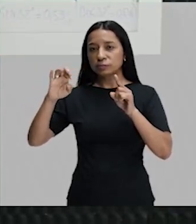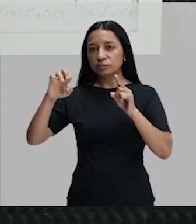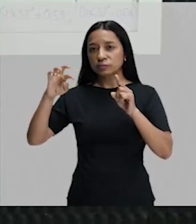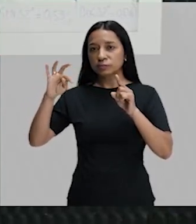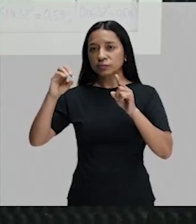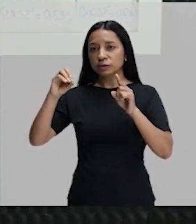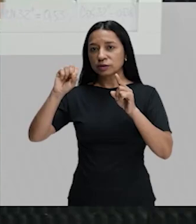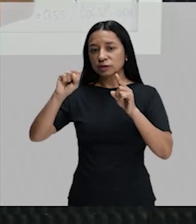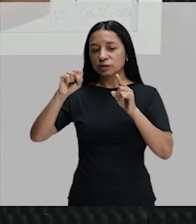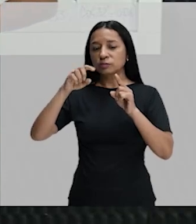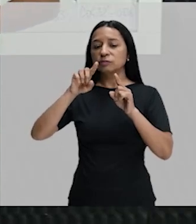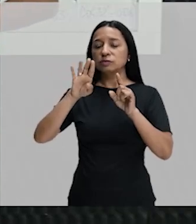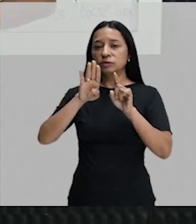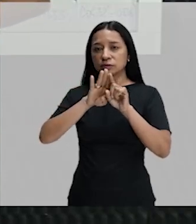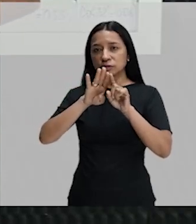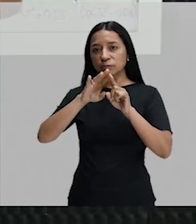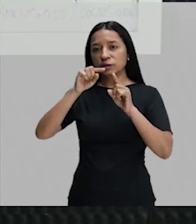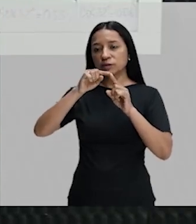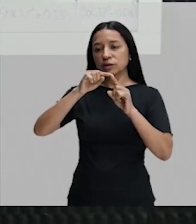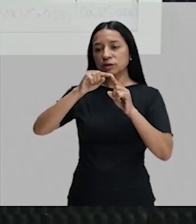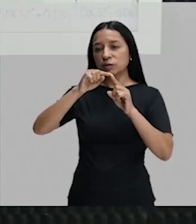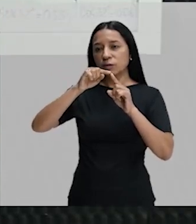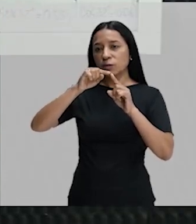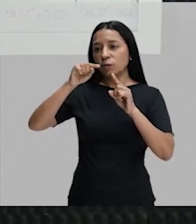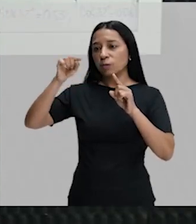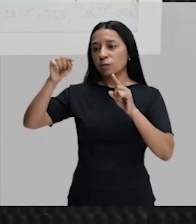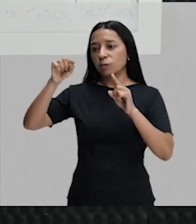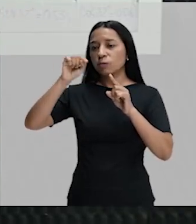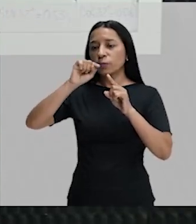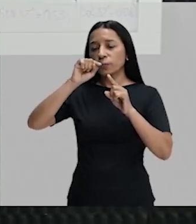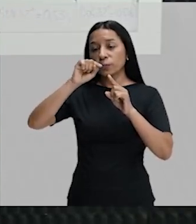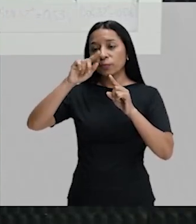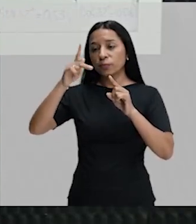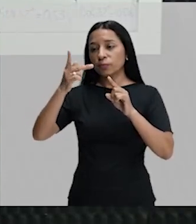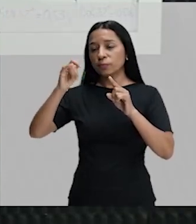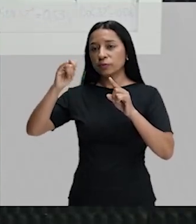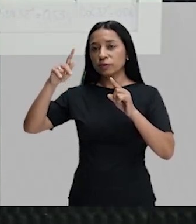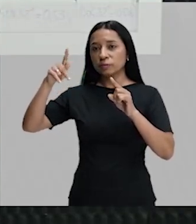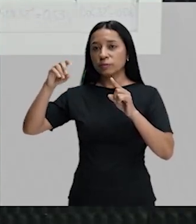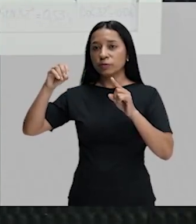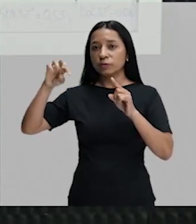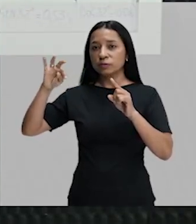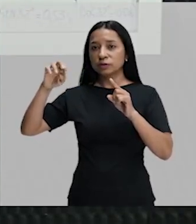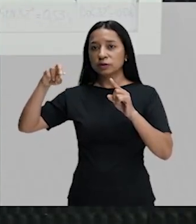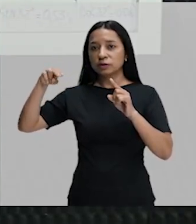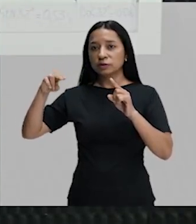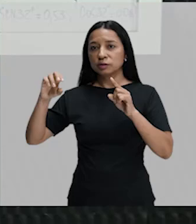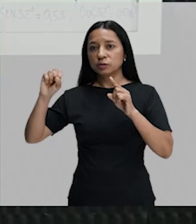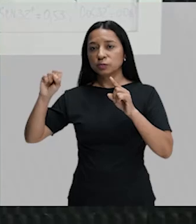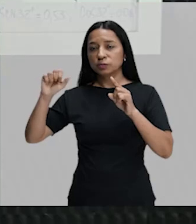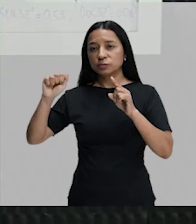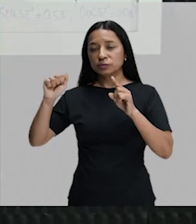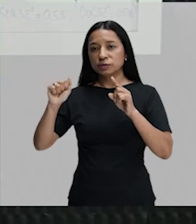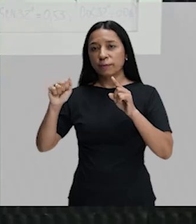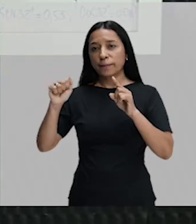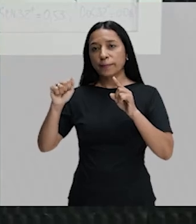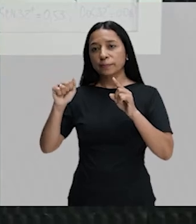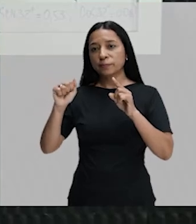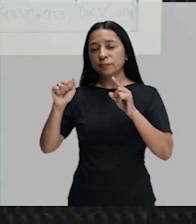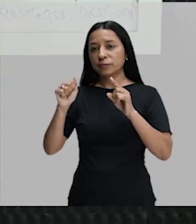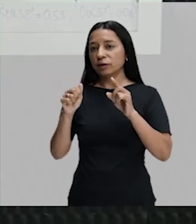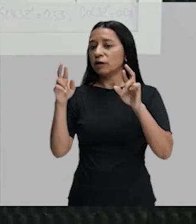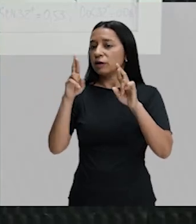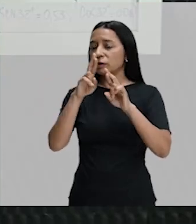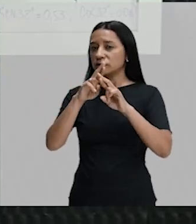que é a hipotenusa, tá? Então nós vamos ver que as razões trigonométricas são relações entre